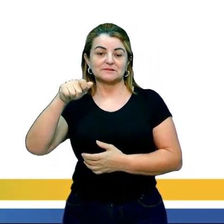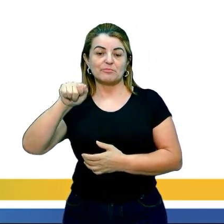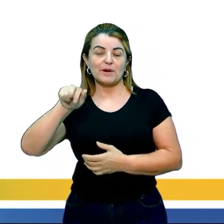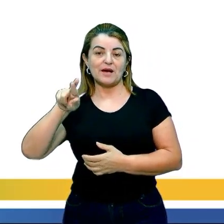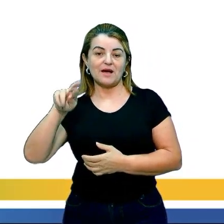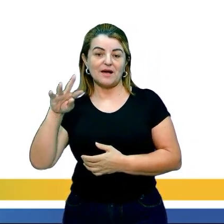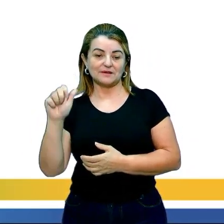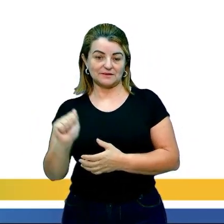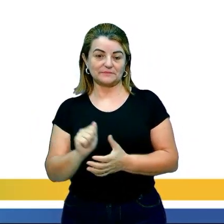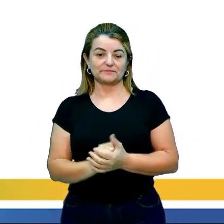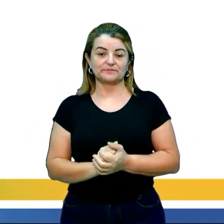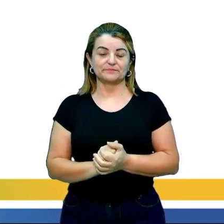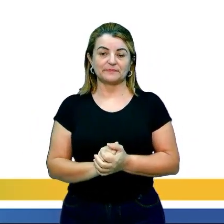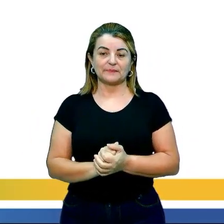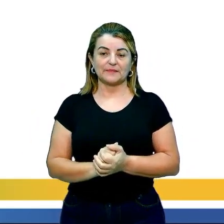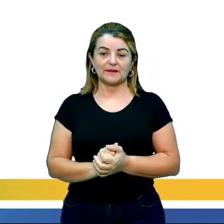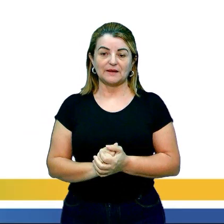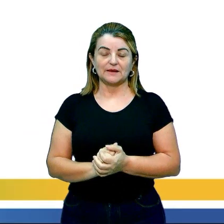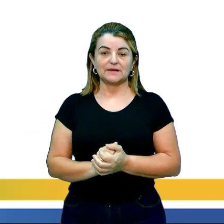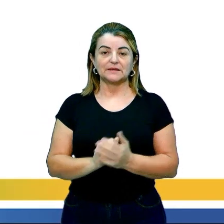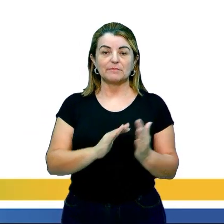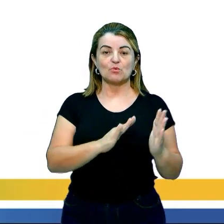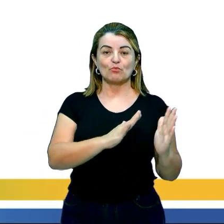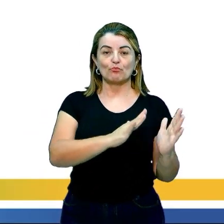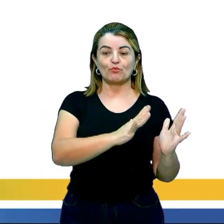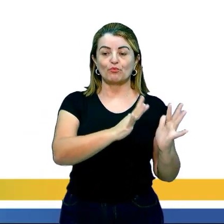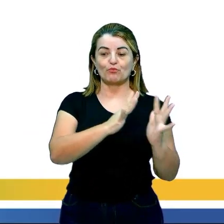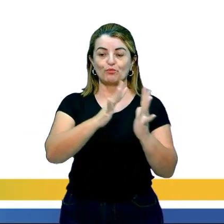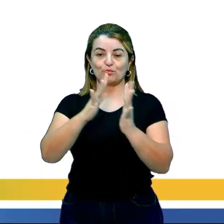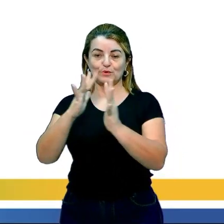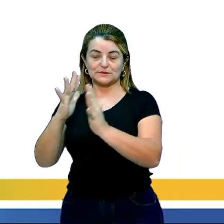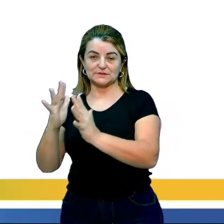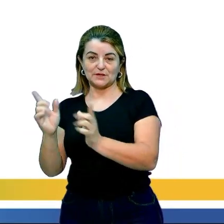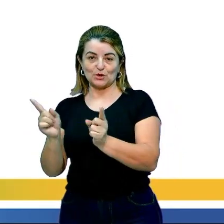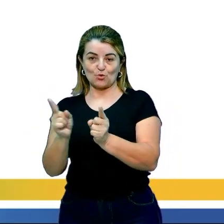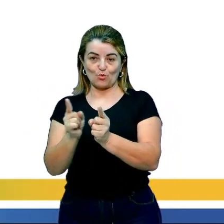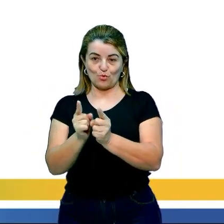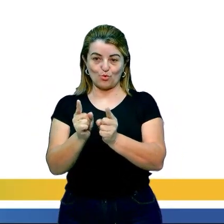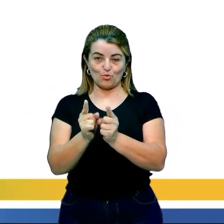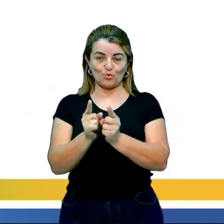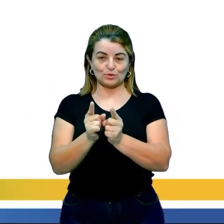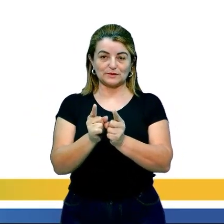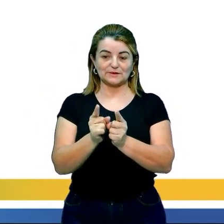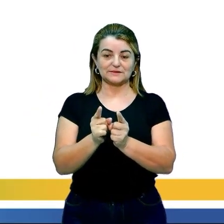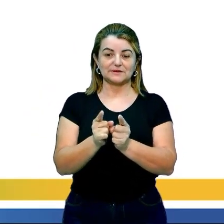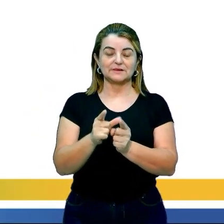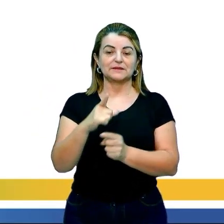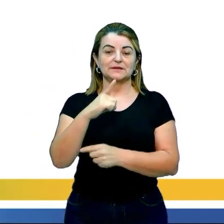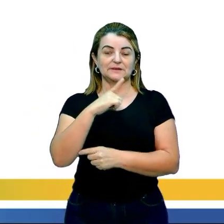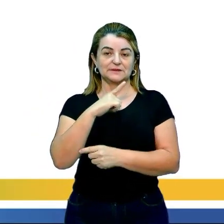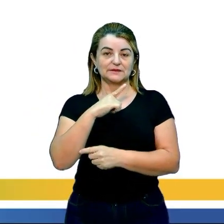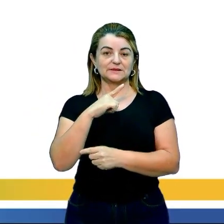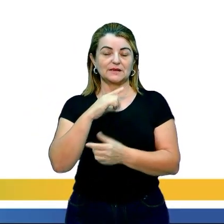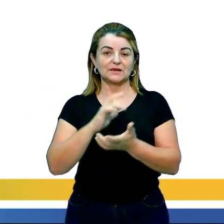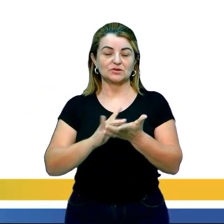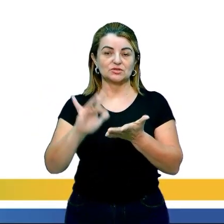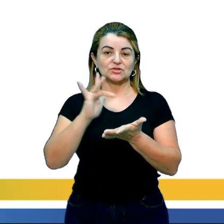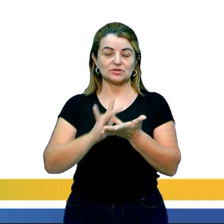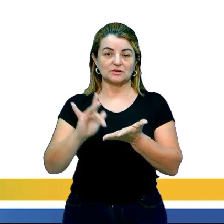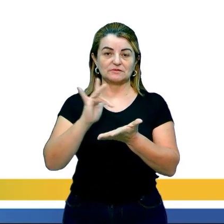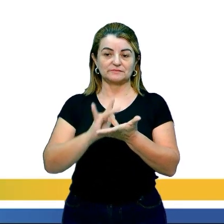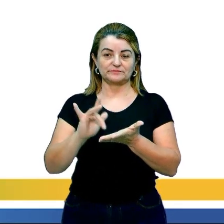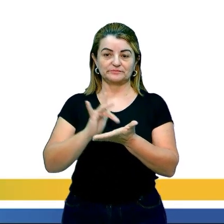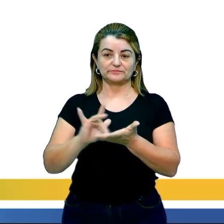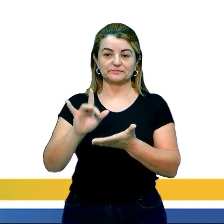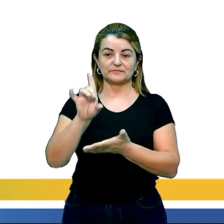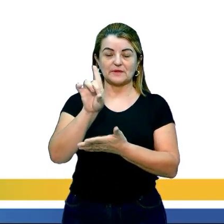espartas né e uma série curtinha para vocês disponíveis nas plataformas digitais né que